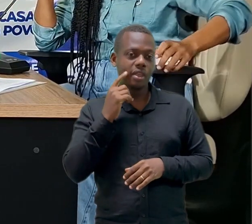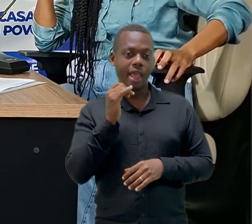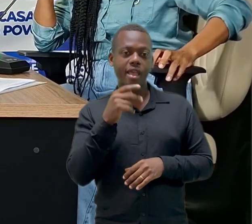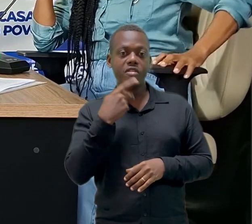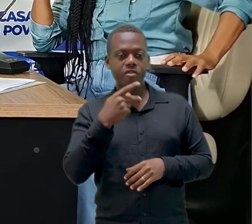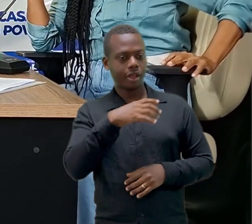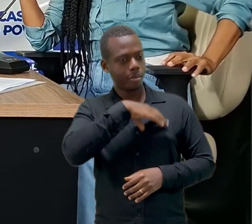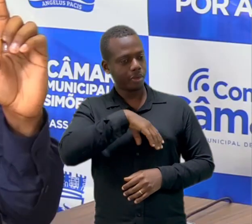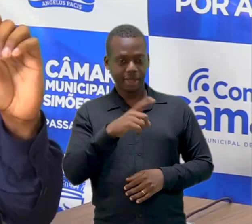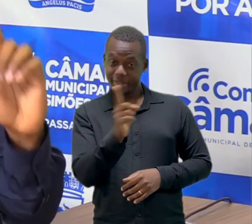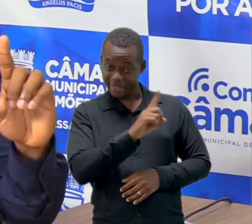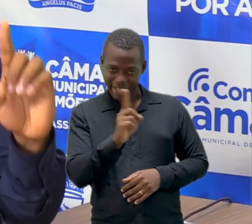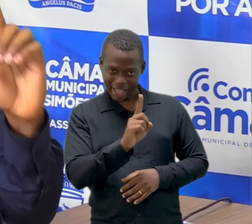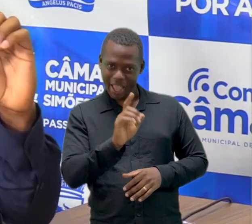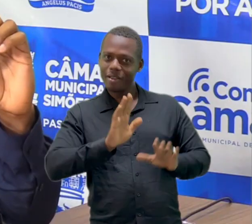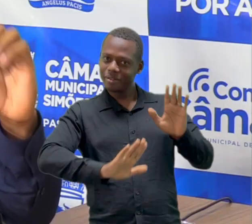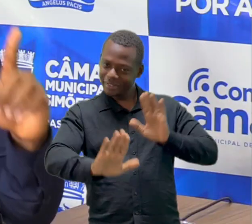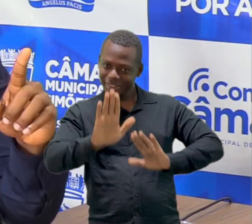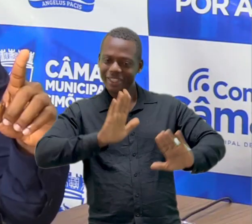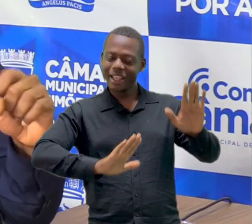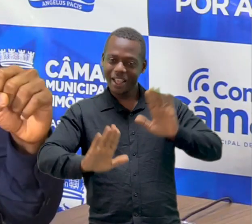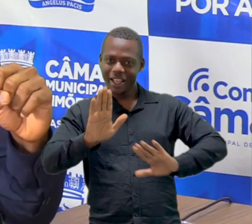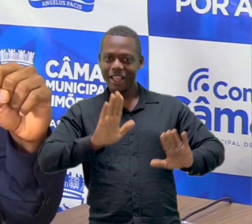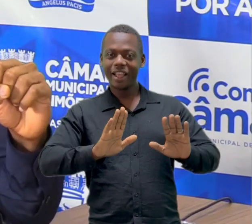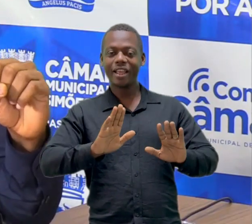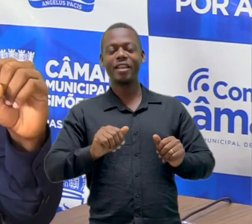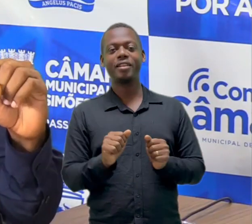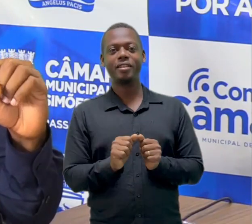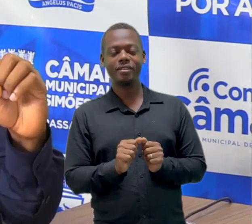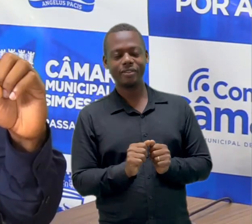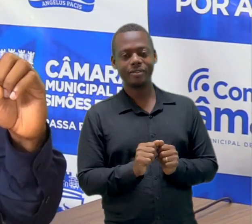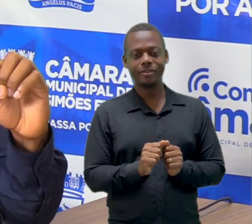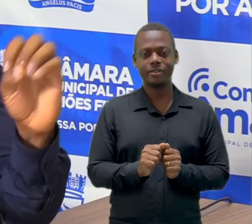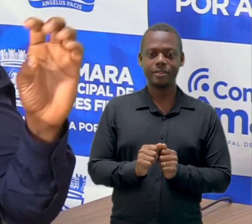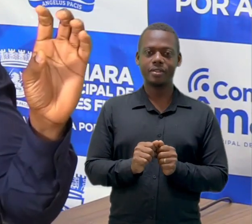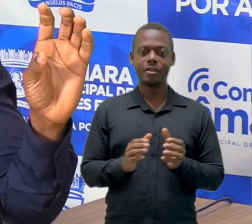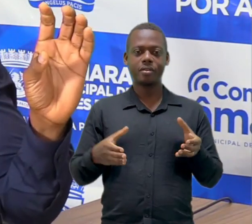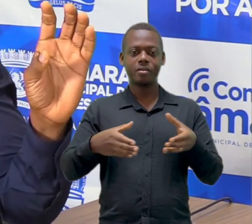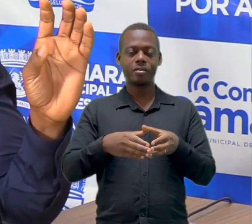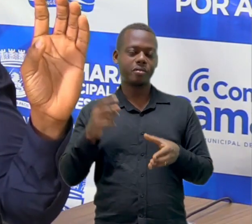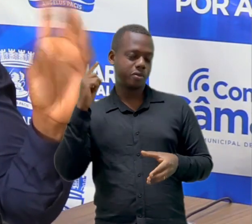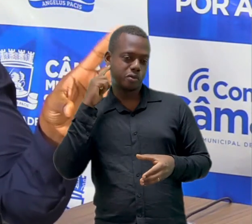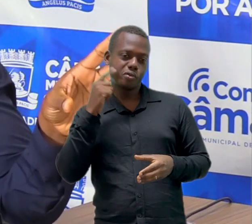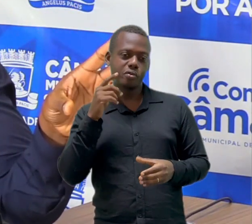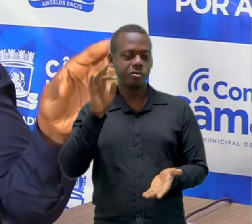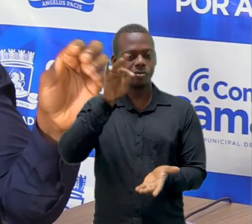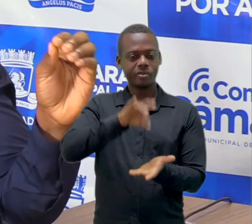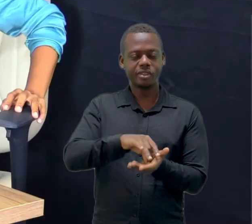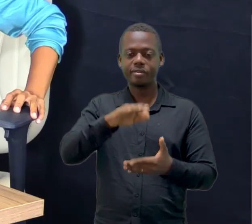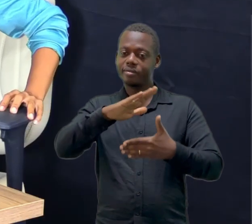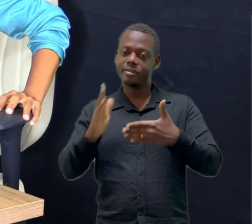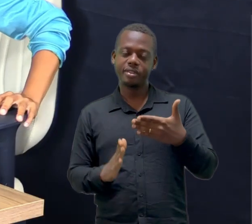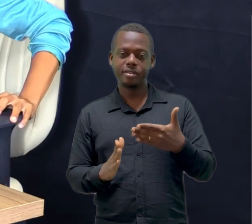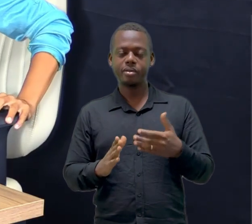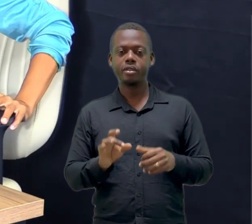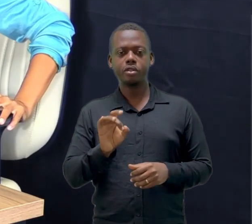gente aprendeu que a ela língua não de fala o sinais português. é a língua oficial da comunidade surda. É a língua oficial. Mas o termo correto é surdo.